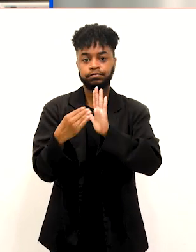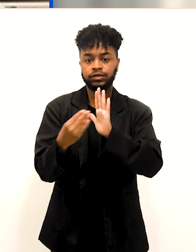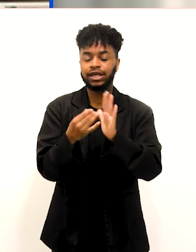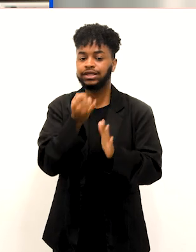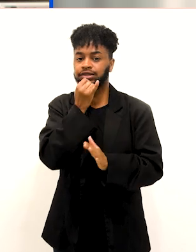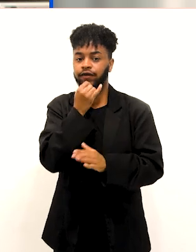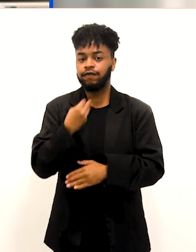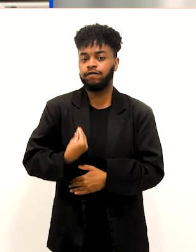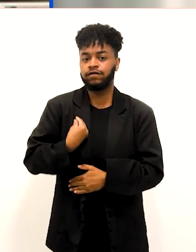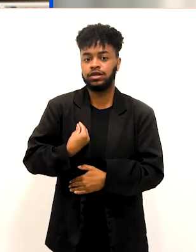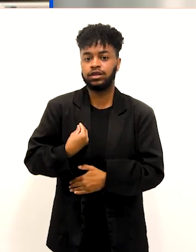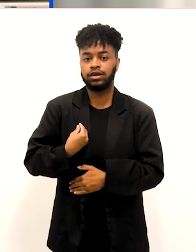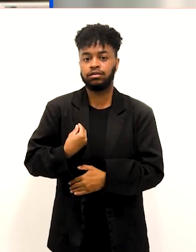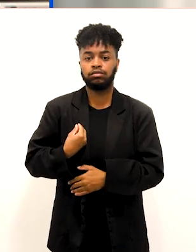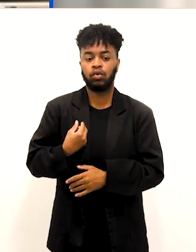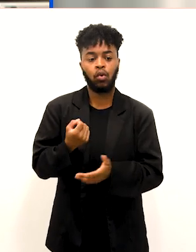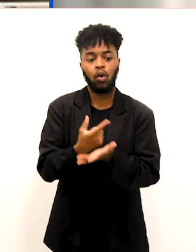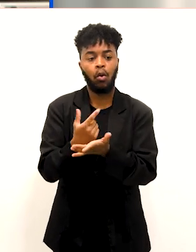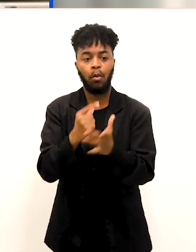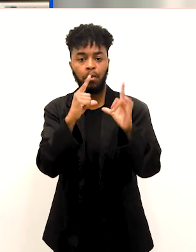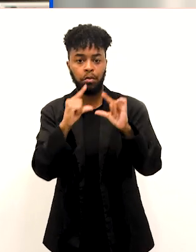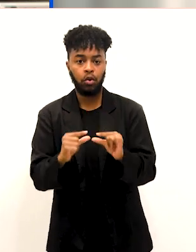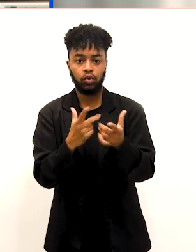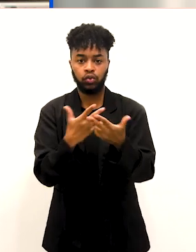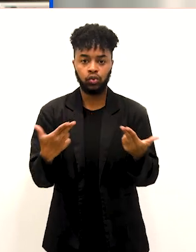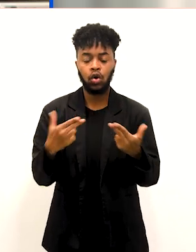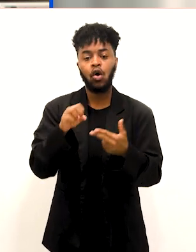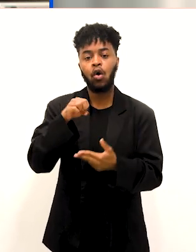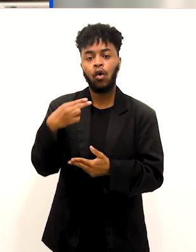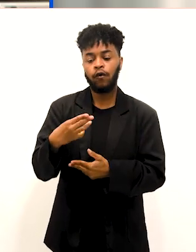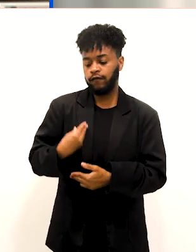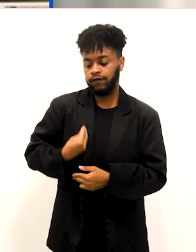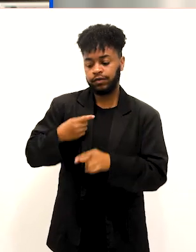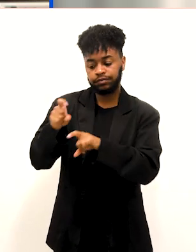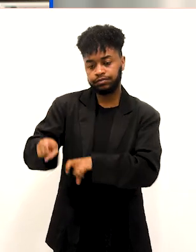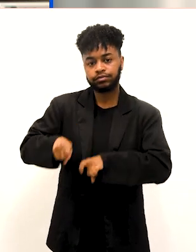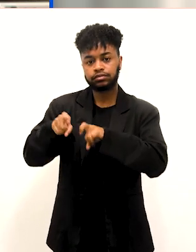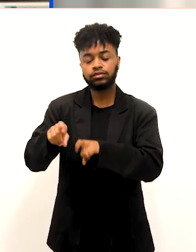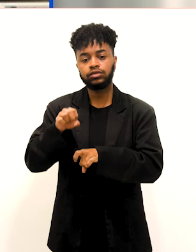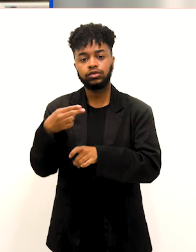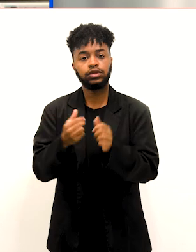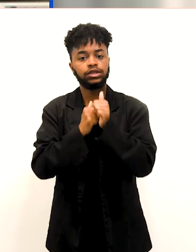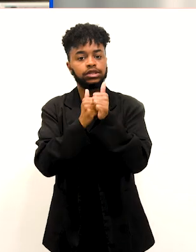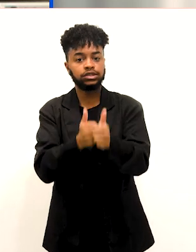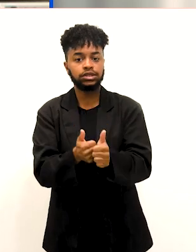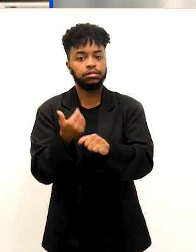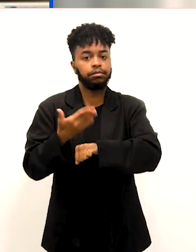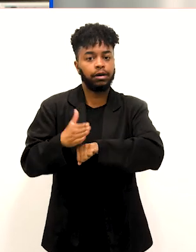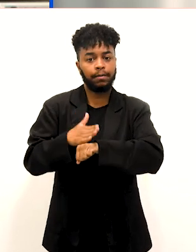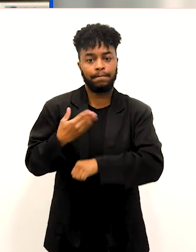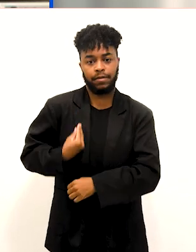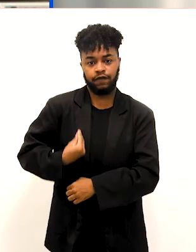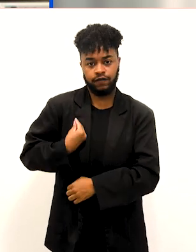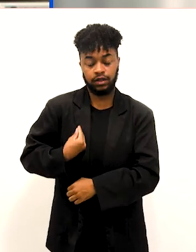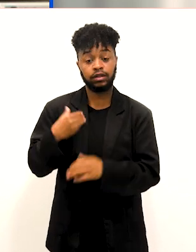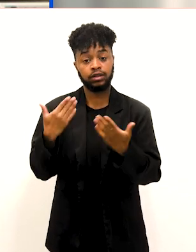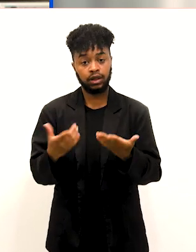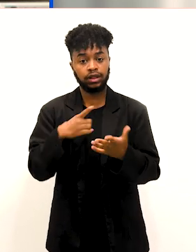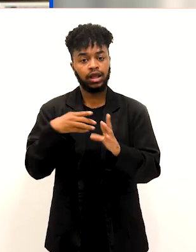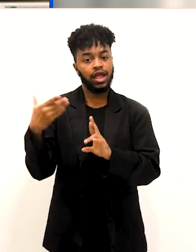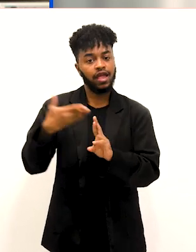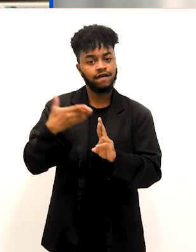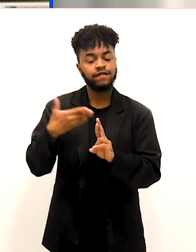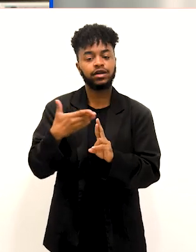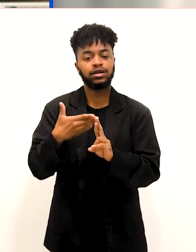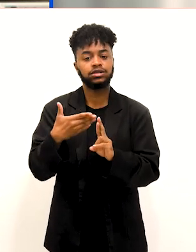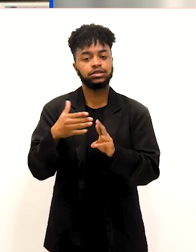por exemplo, um padrão minimalista, eu posso me espelhar em alguém que adotou um estilo de vida interiorano e seguir esse exemplo para colocar em prática na minha vida. Então as